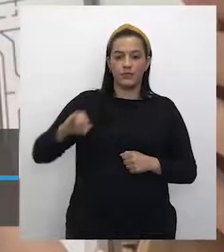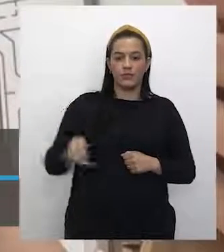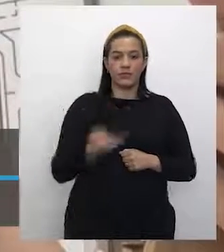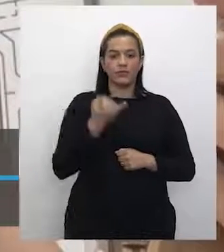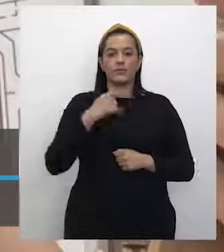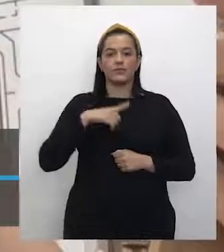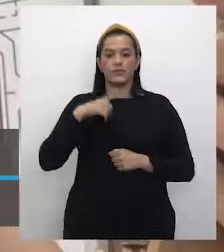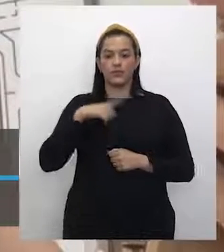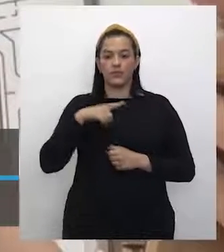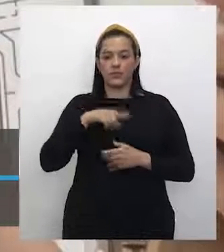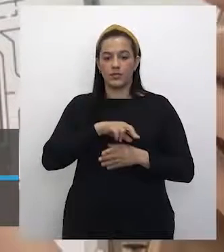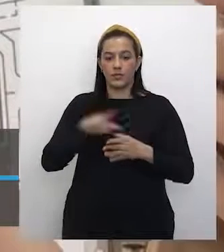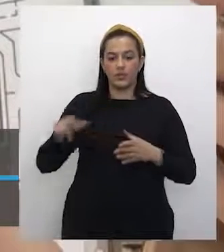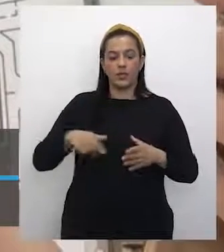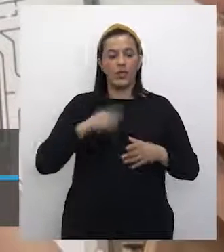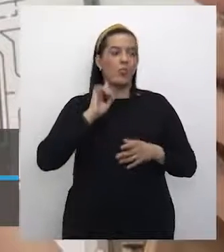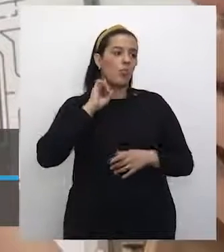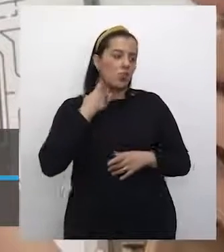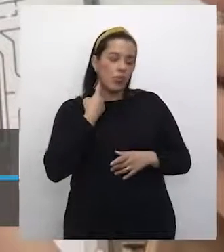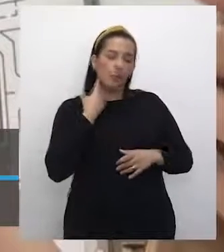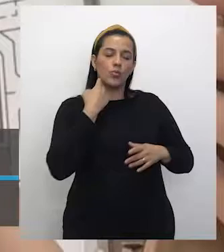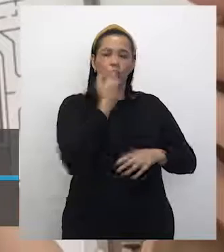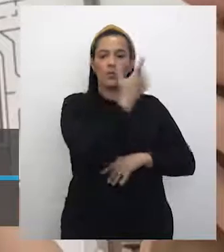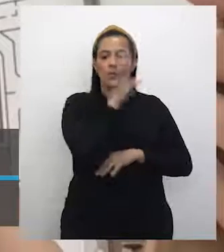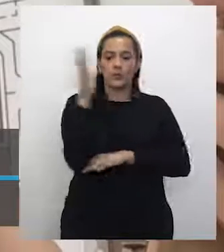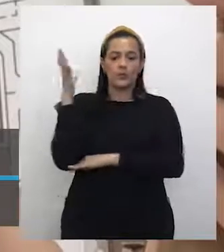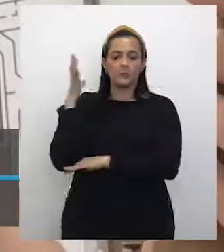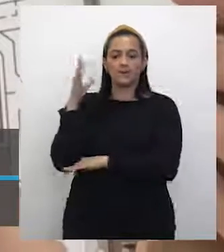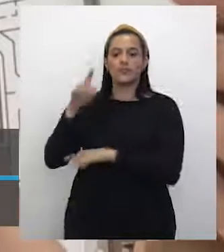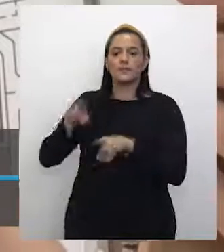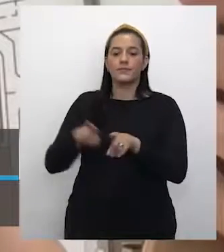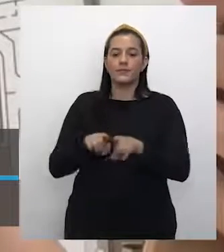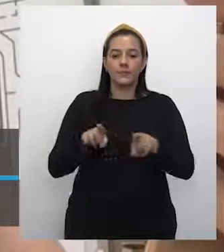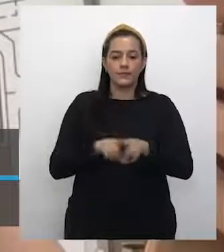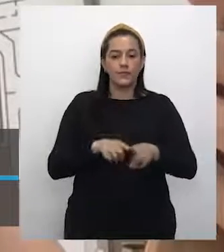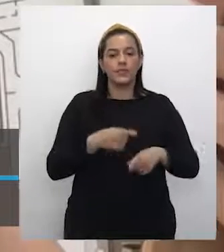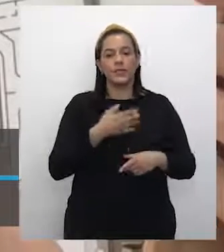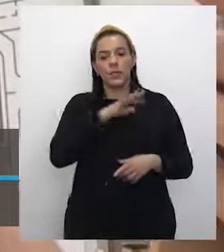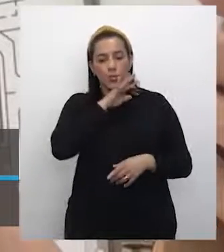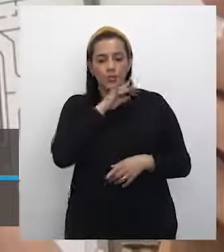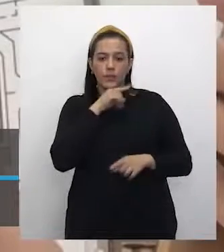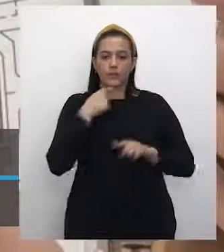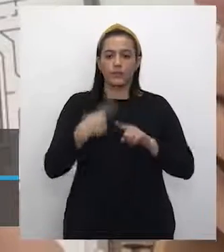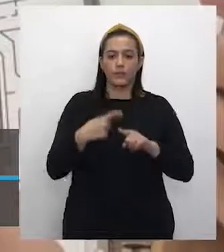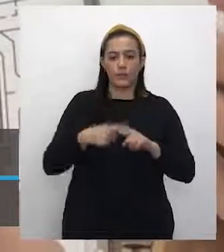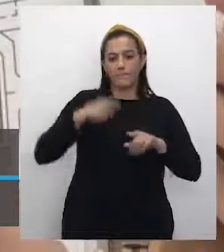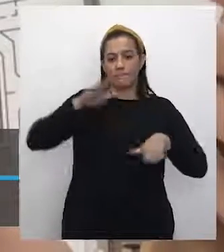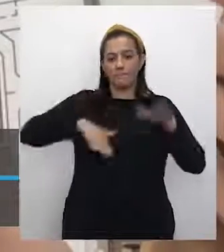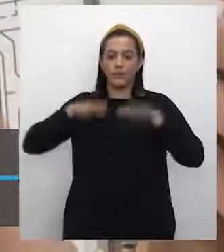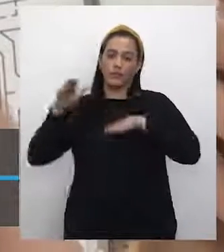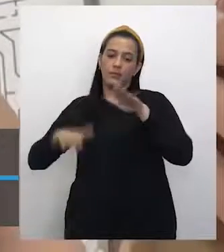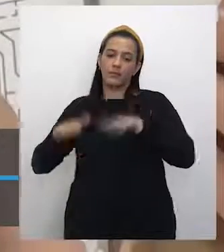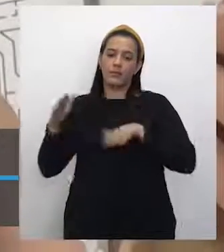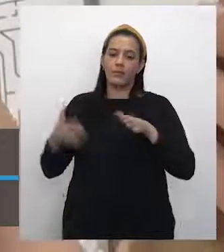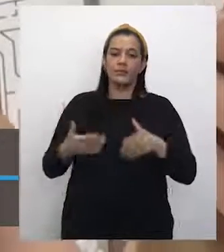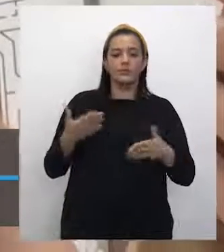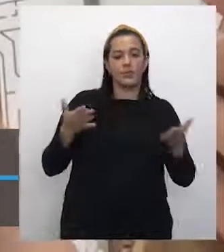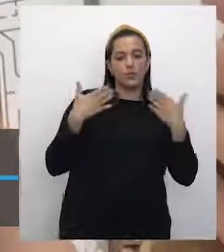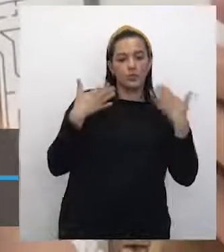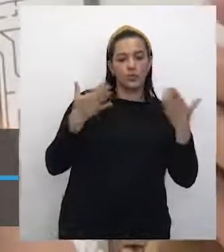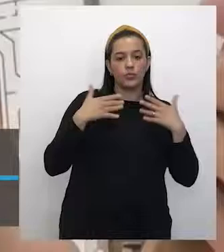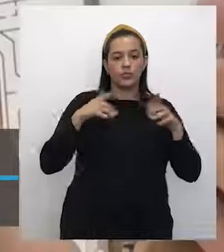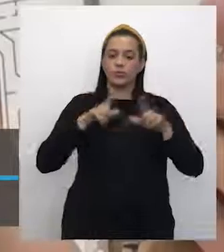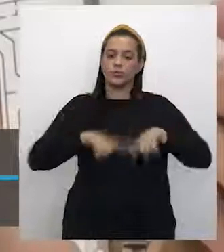vantagens, não polui o meio ambiente, é energia limpa e renovável. E desvantagem, depende do clima, ocupa grande